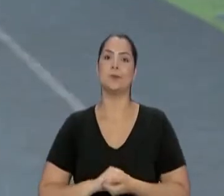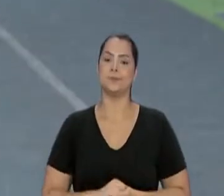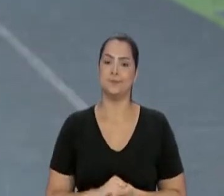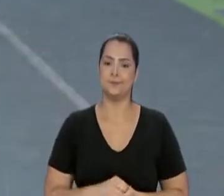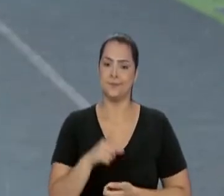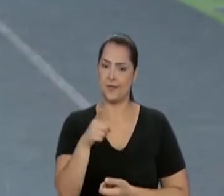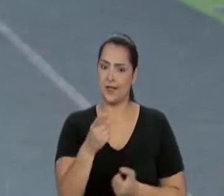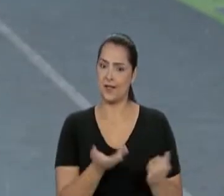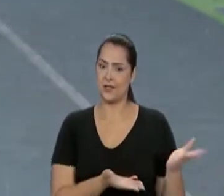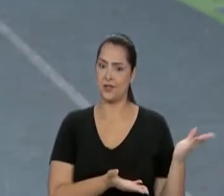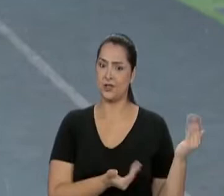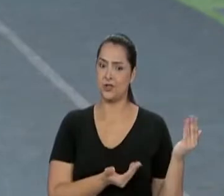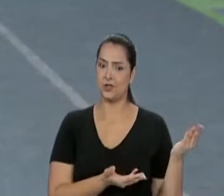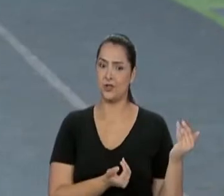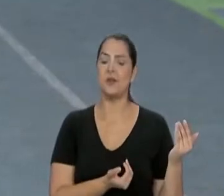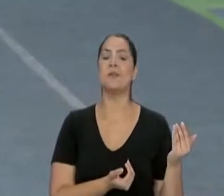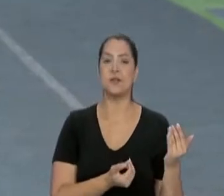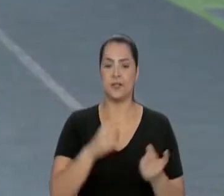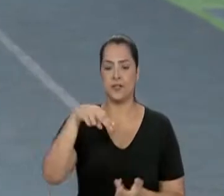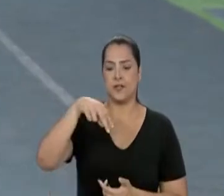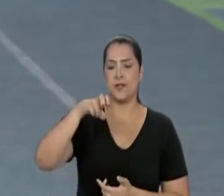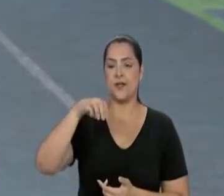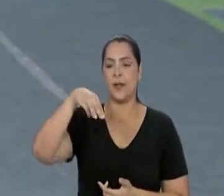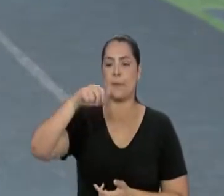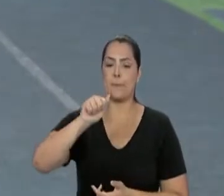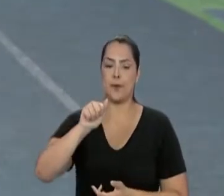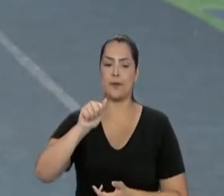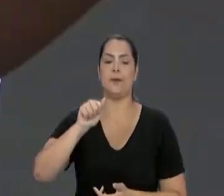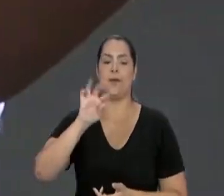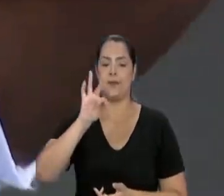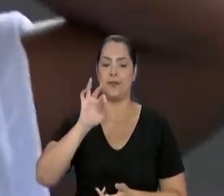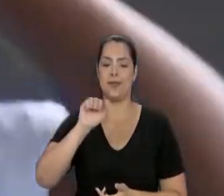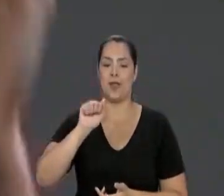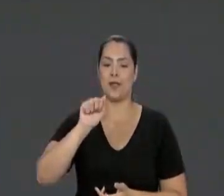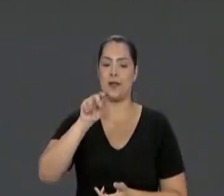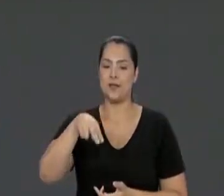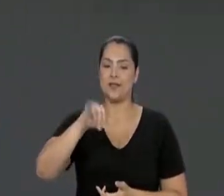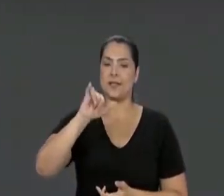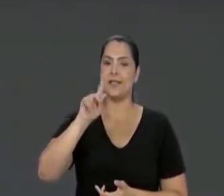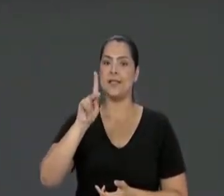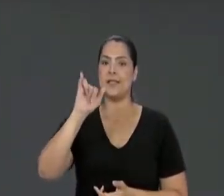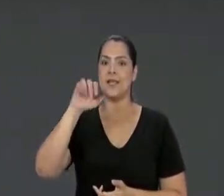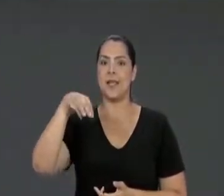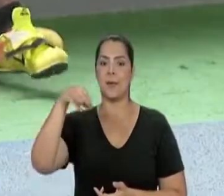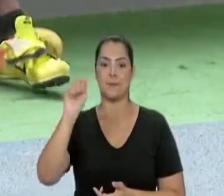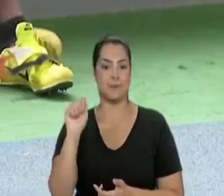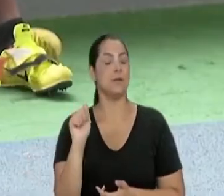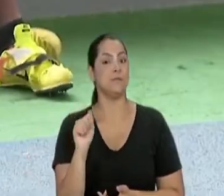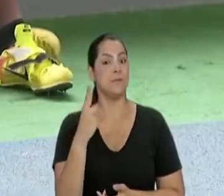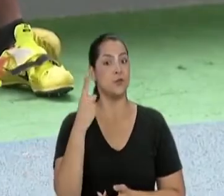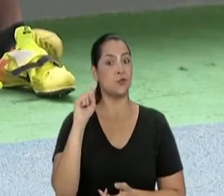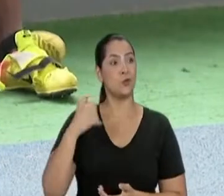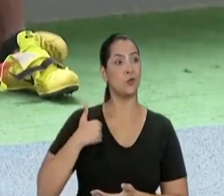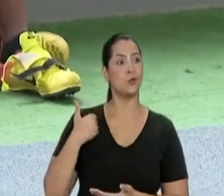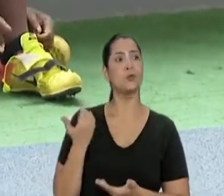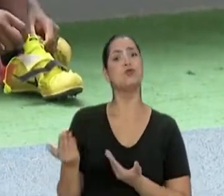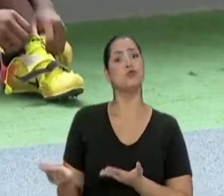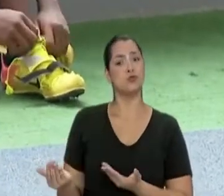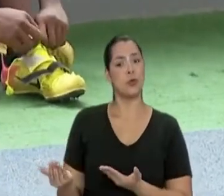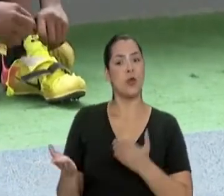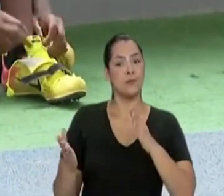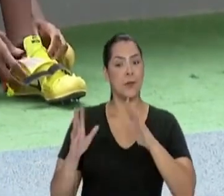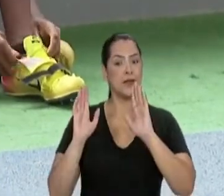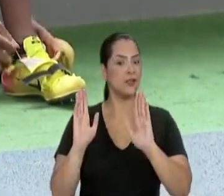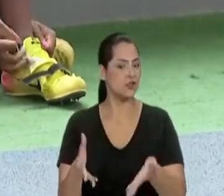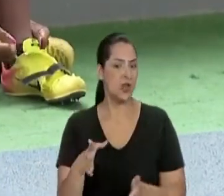Essa jovem atleta é a Nemetá Nikiema, africana de 18 anos. Apesar da pouca idade, ela já está